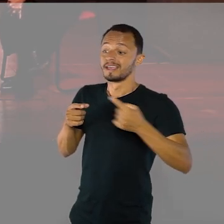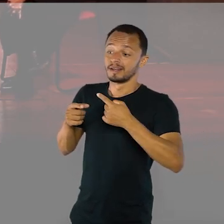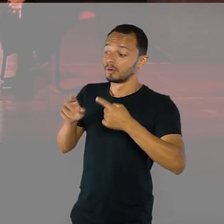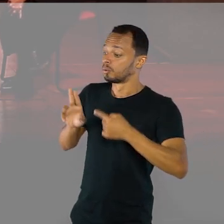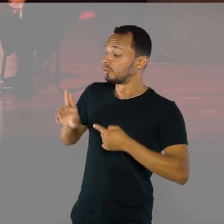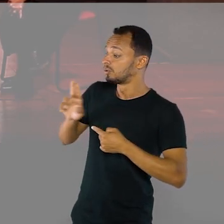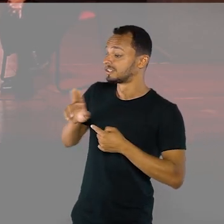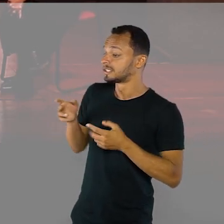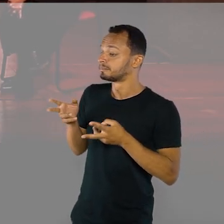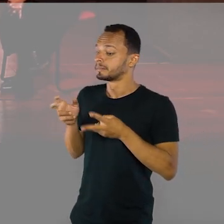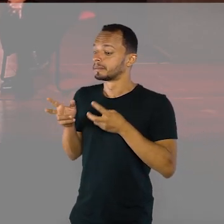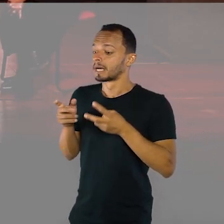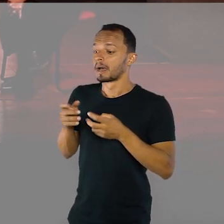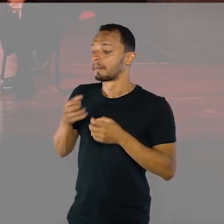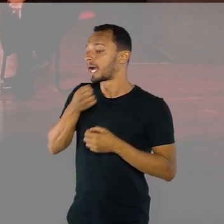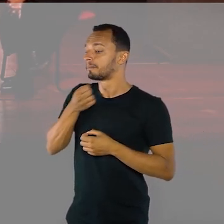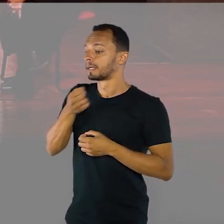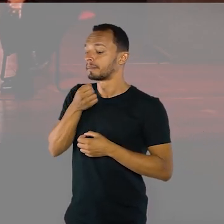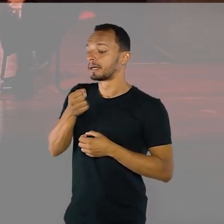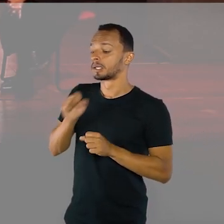Outra pergunta? Ali atrás?